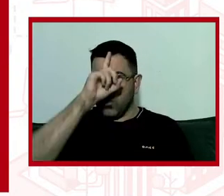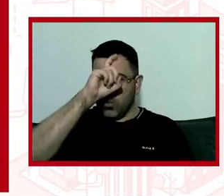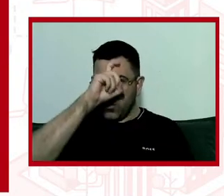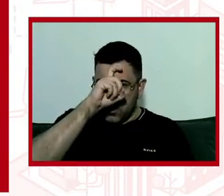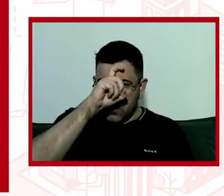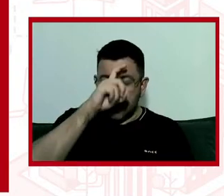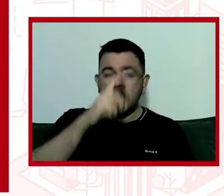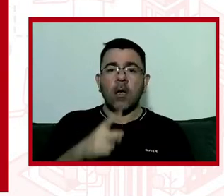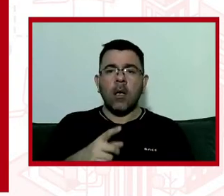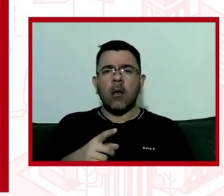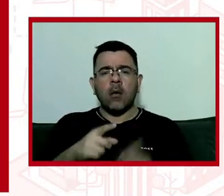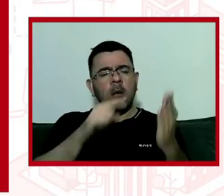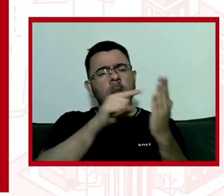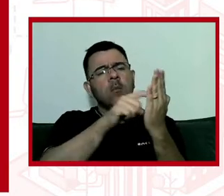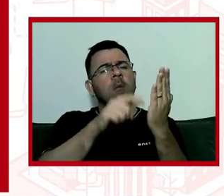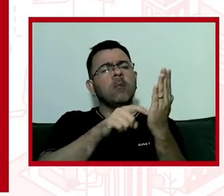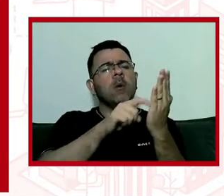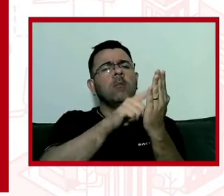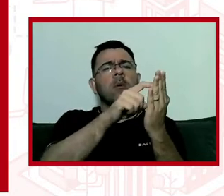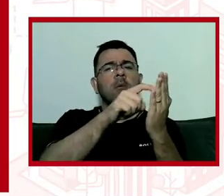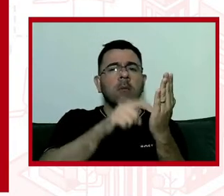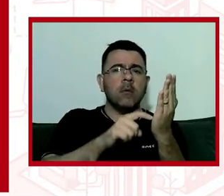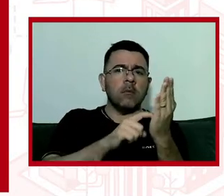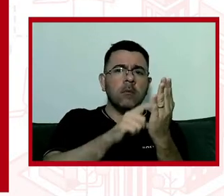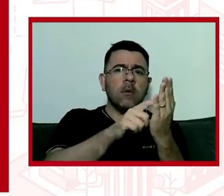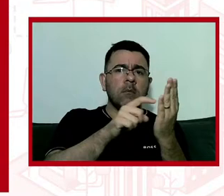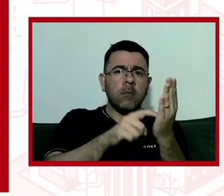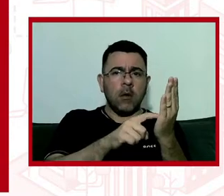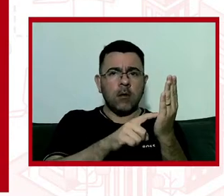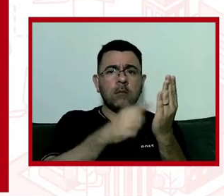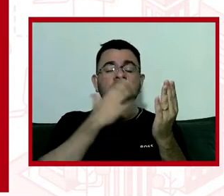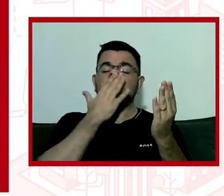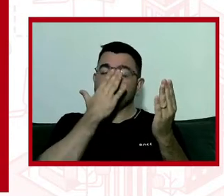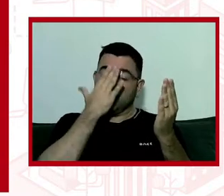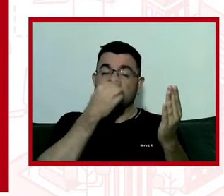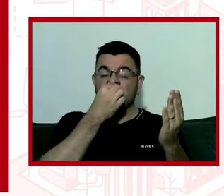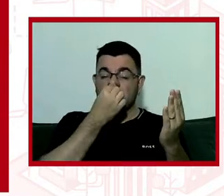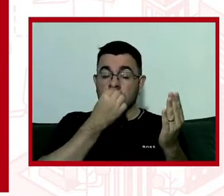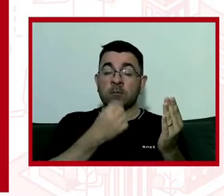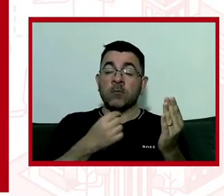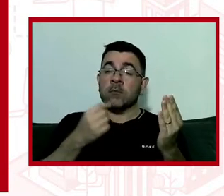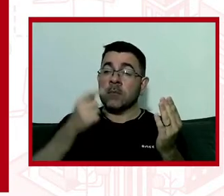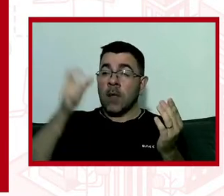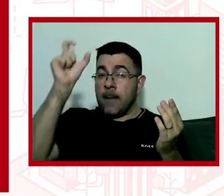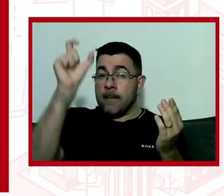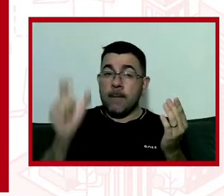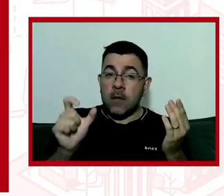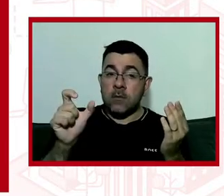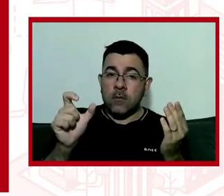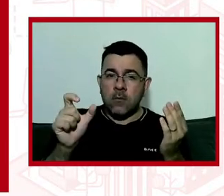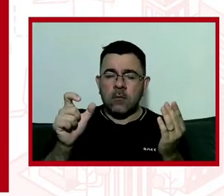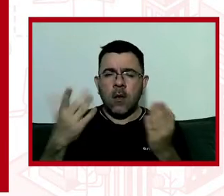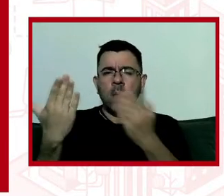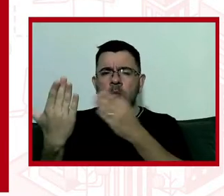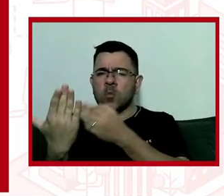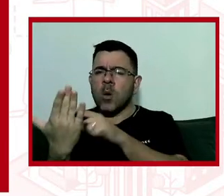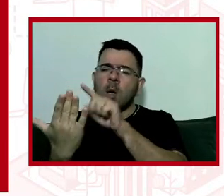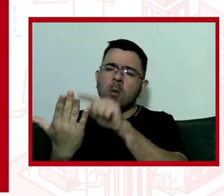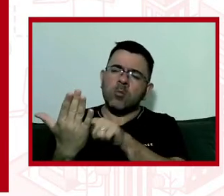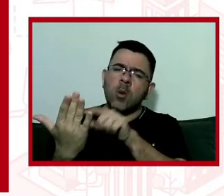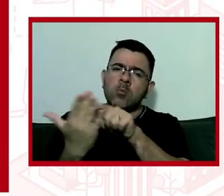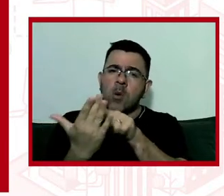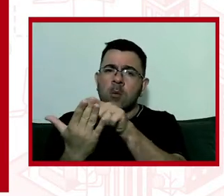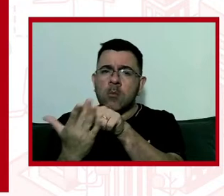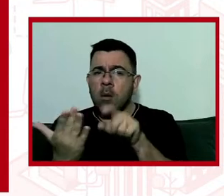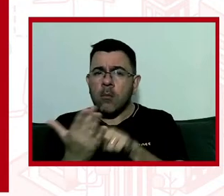tinha o backup figital que a gente chama Então tinha uma pessoa orientada com equipamento em cada unidade para que qualquer